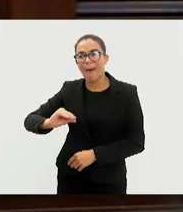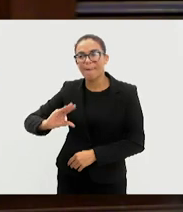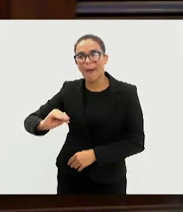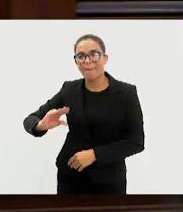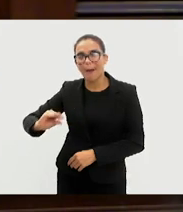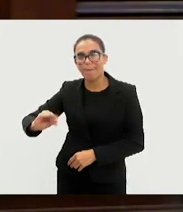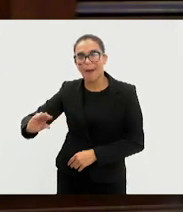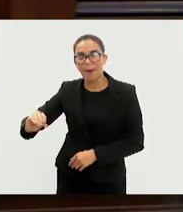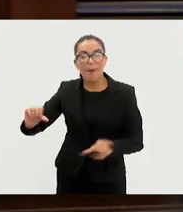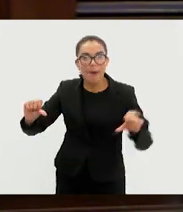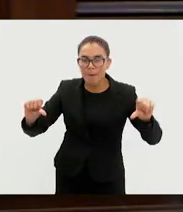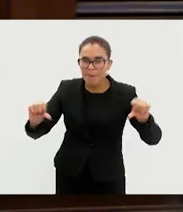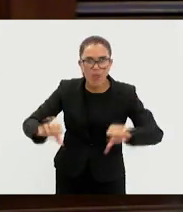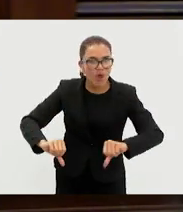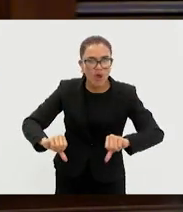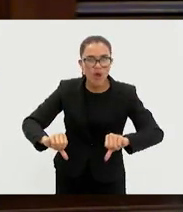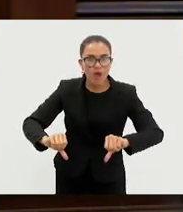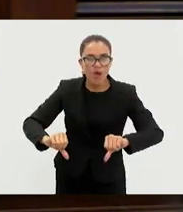Pior.